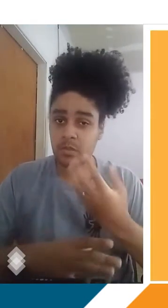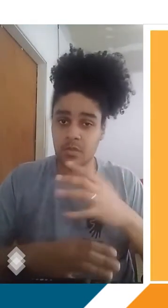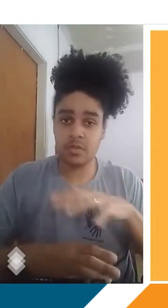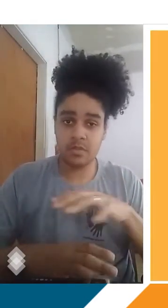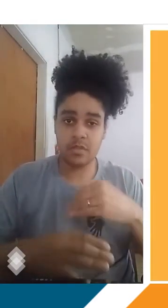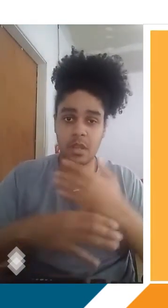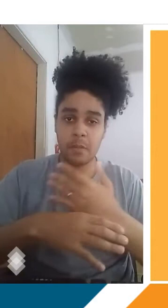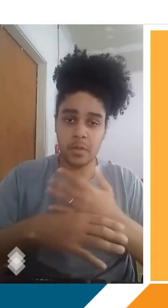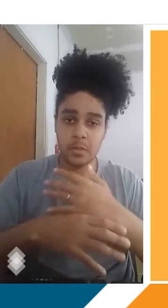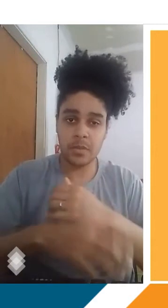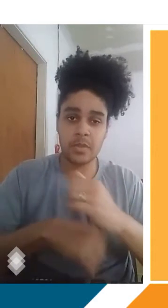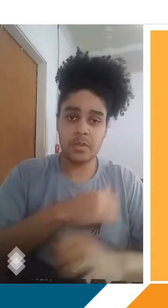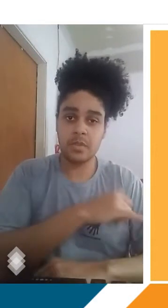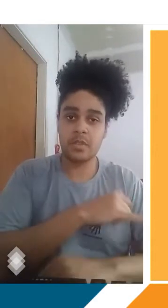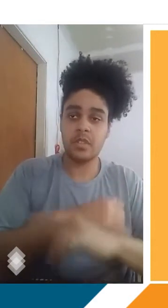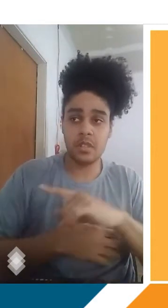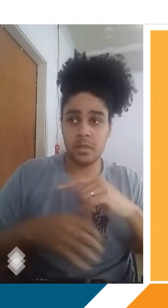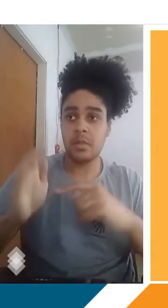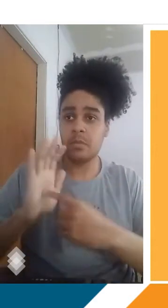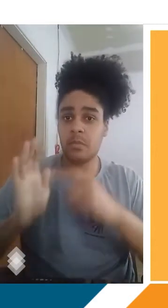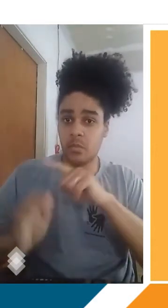metropolitana. Aqui teremos a representação